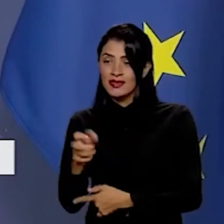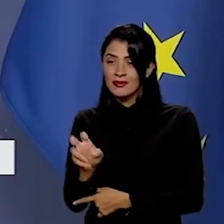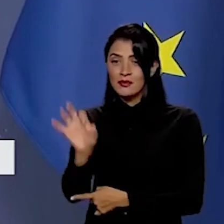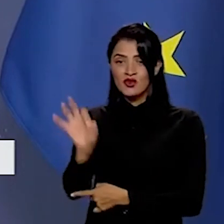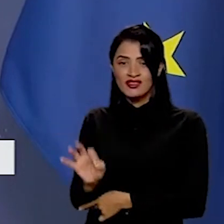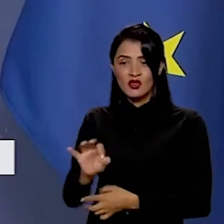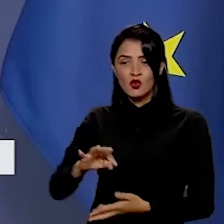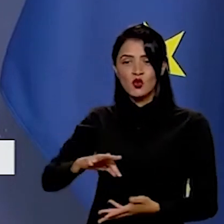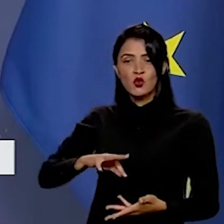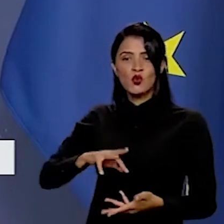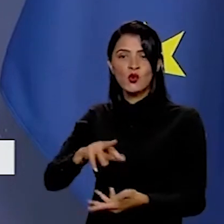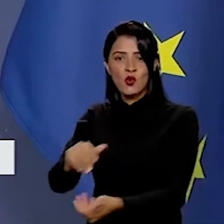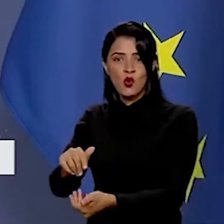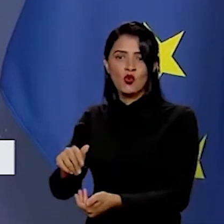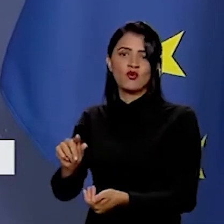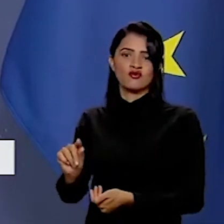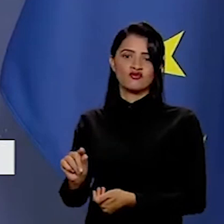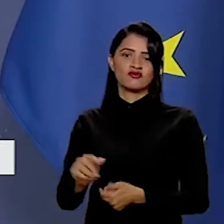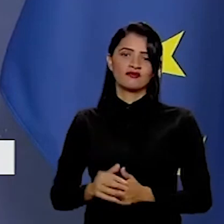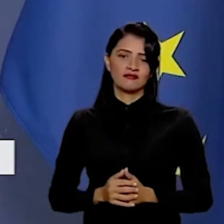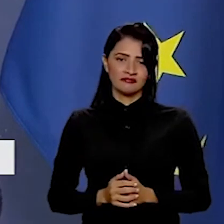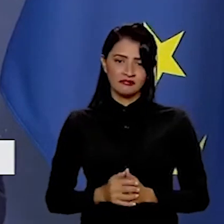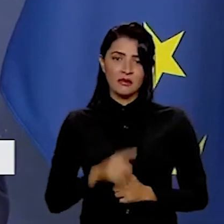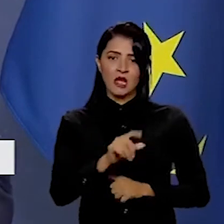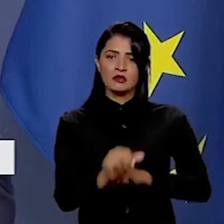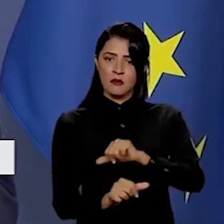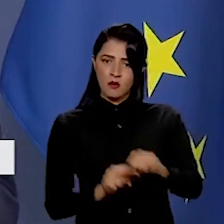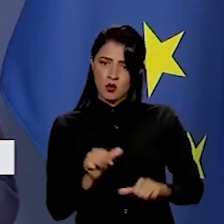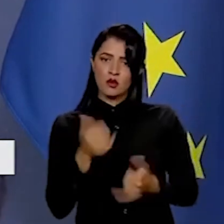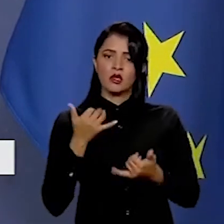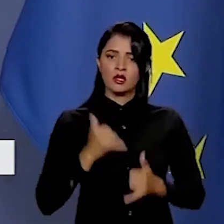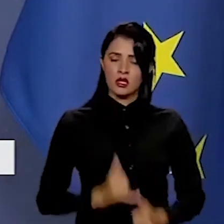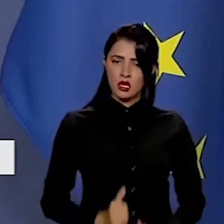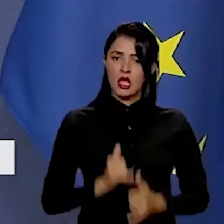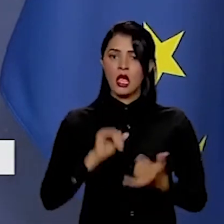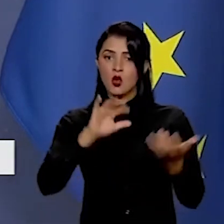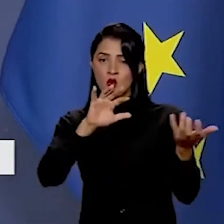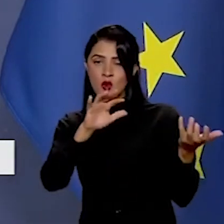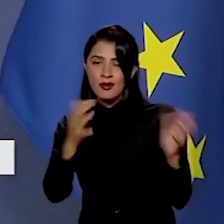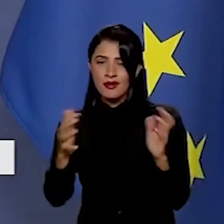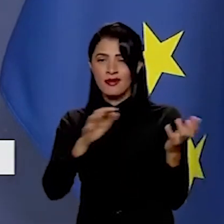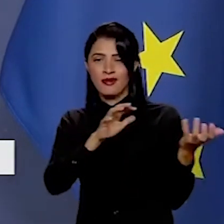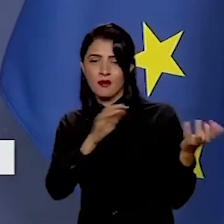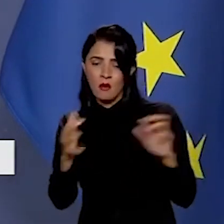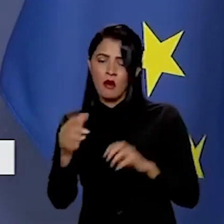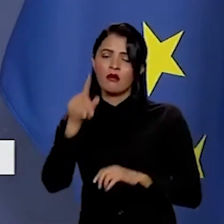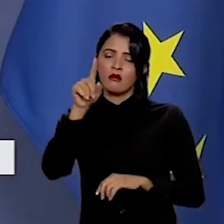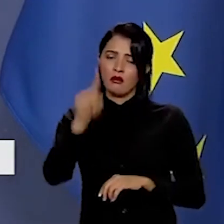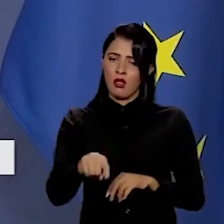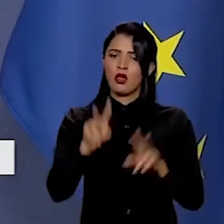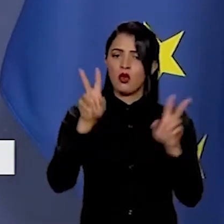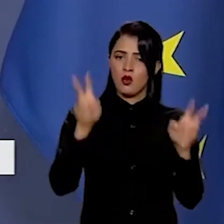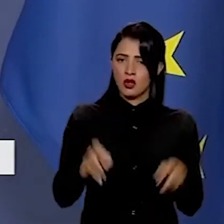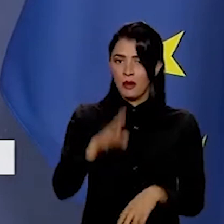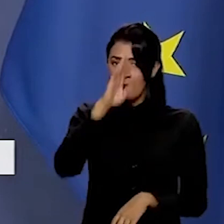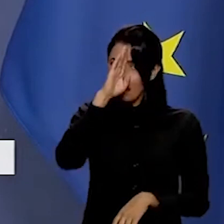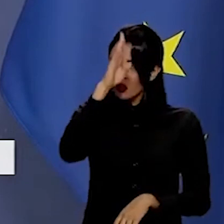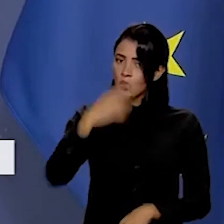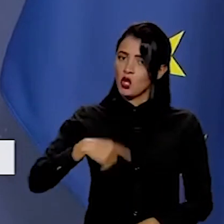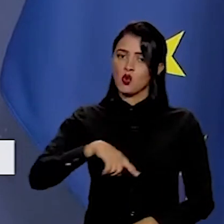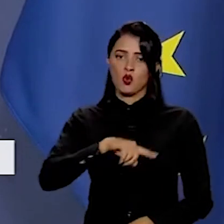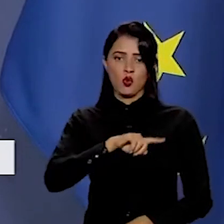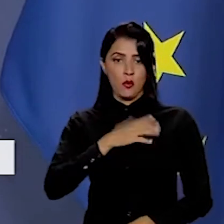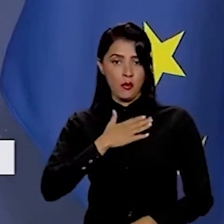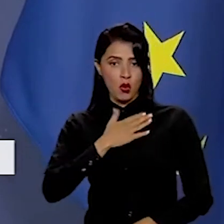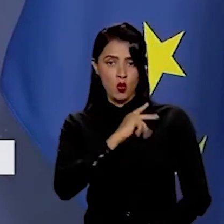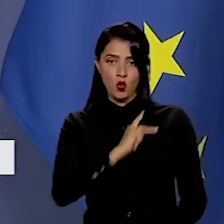mundo e a transição energética a transição climática apresenta passa a ser uma prioridade no nosso